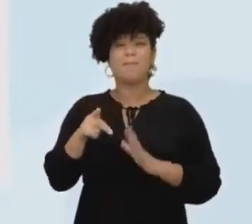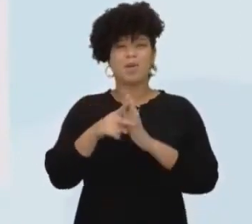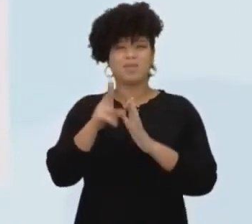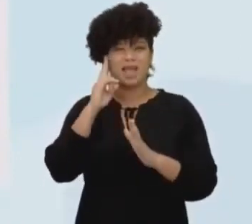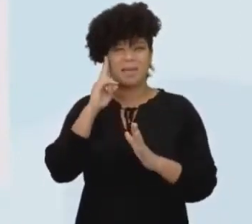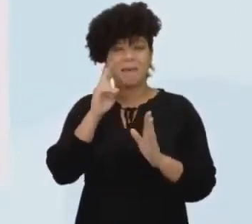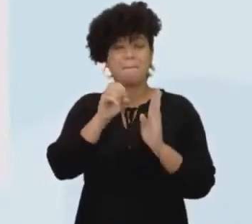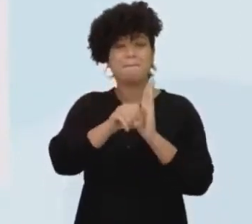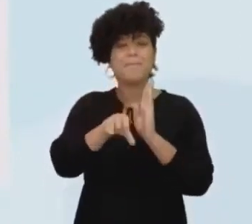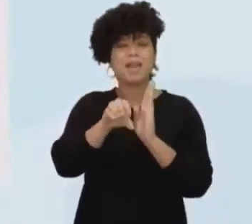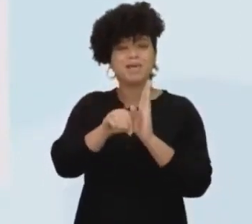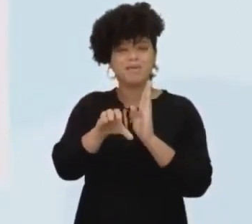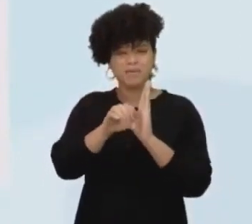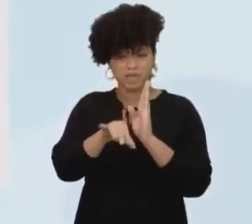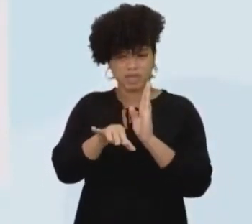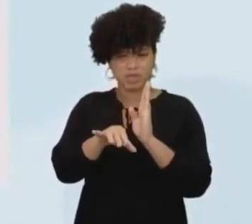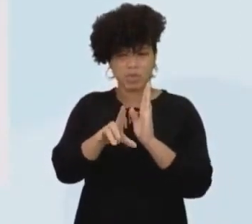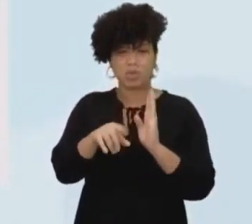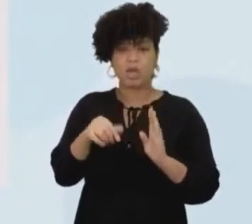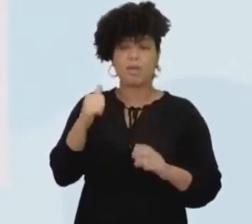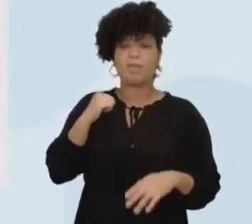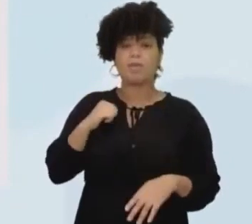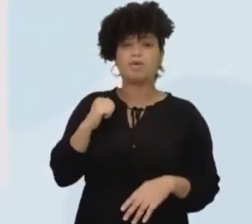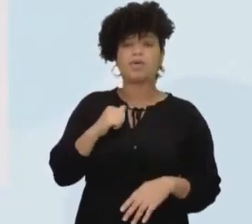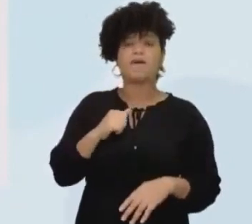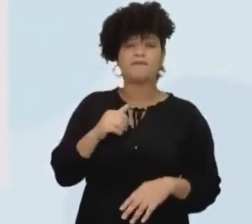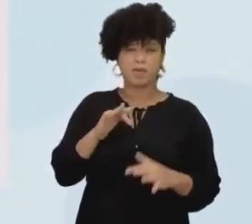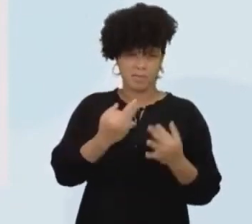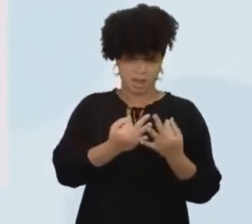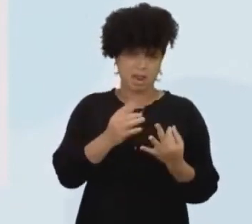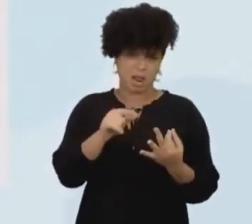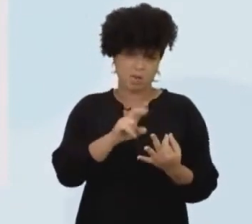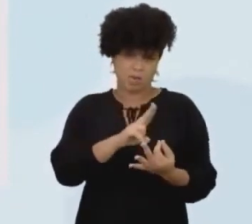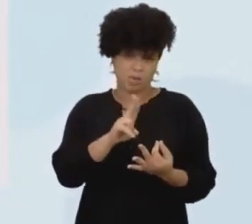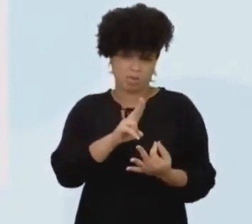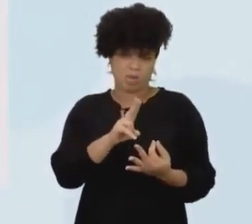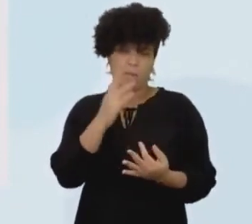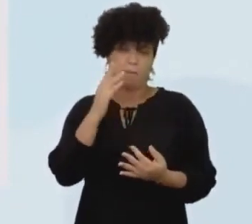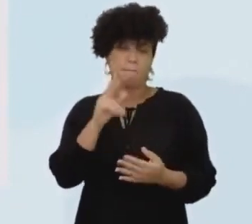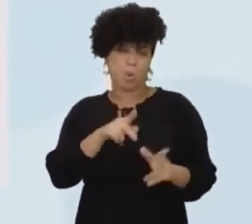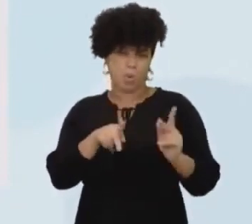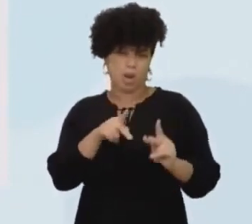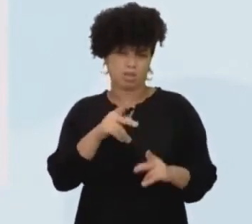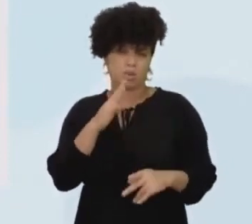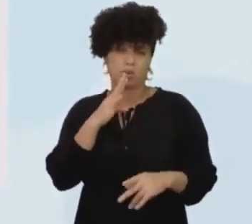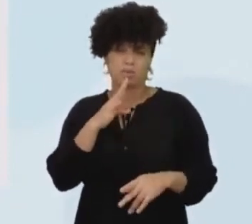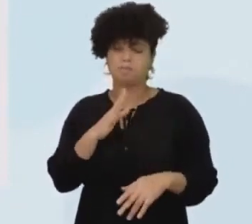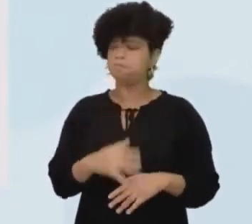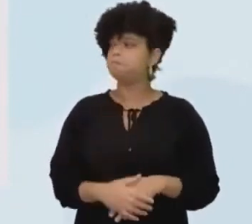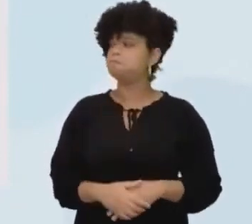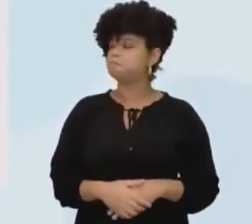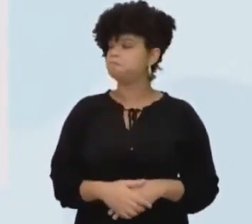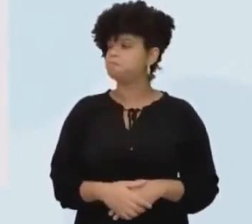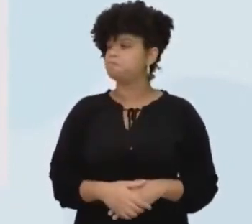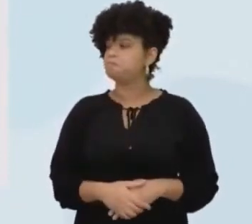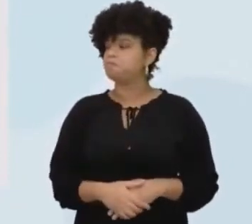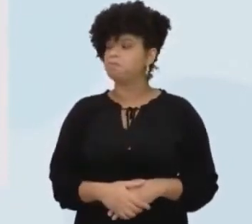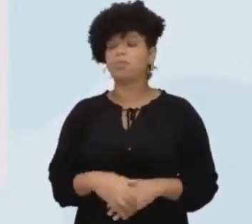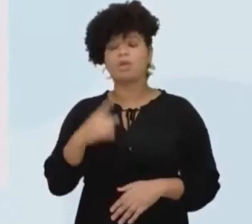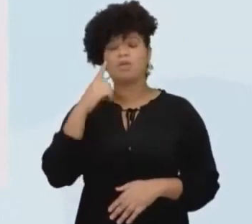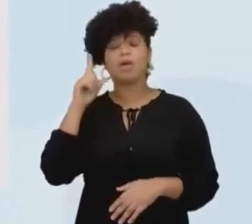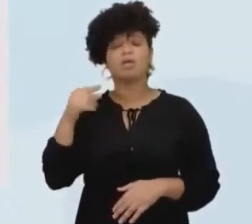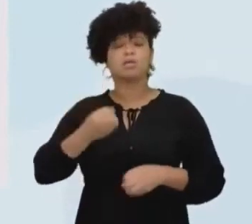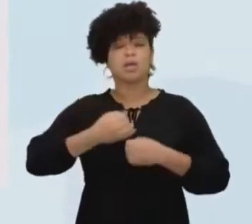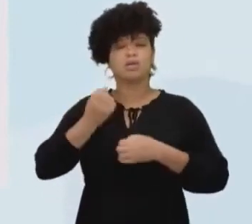e sem o bolsa família Então tá lá o Brasil na média de 1.271 né Isso são Dados